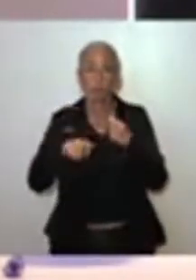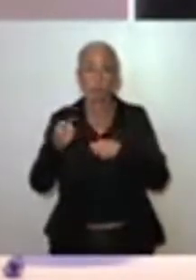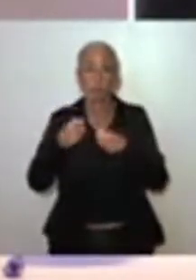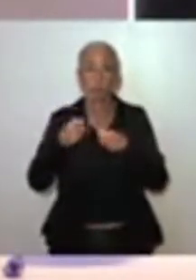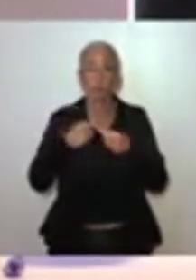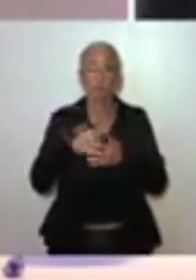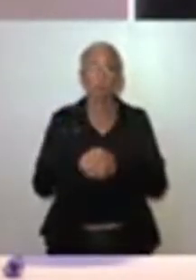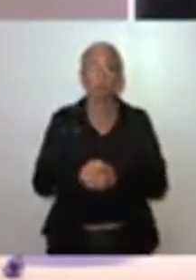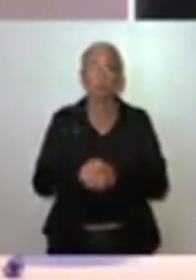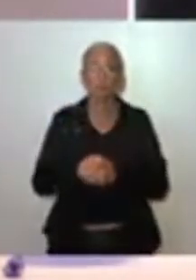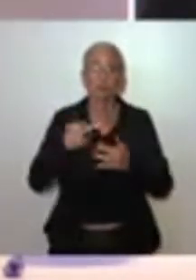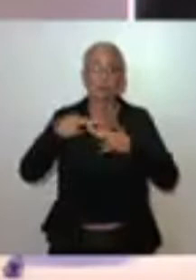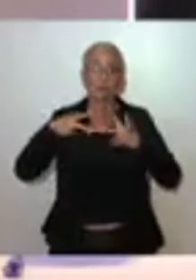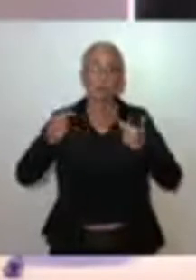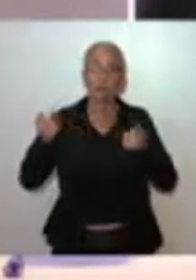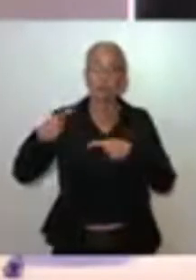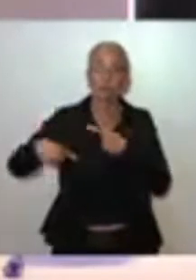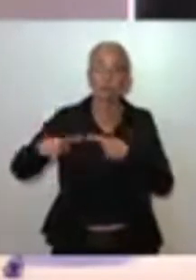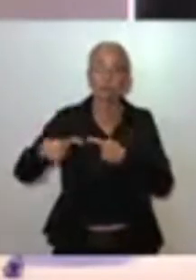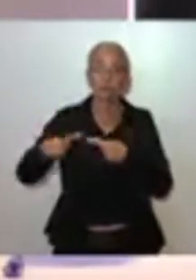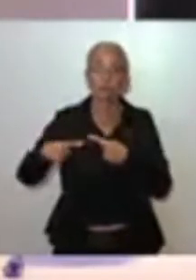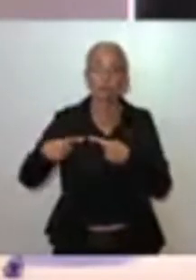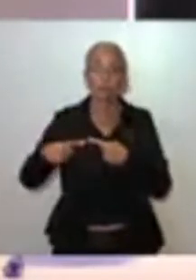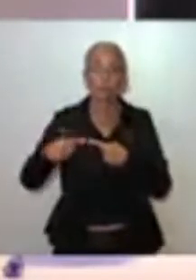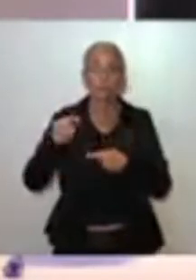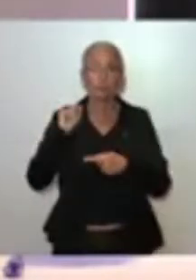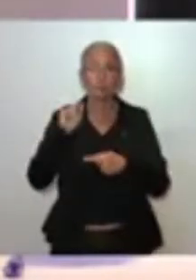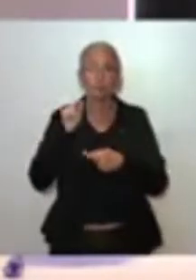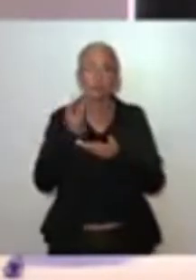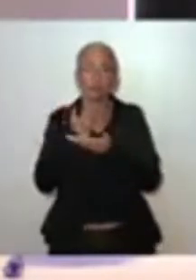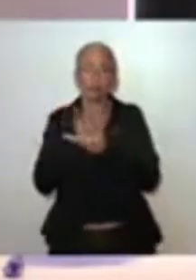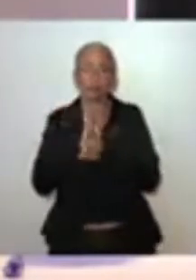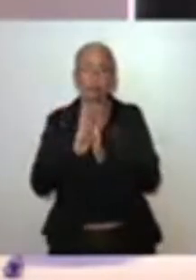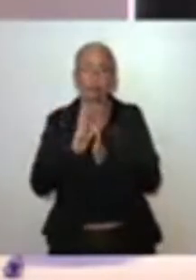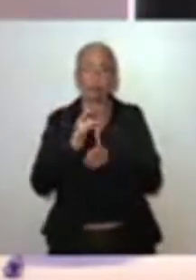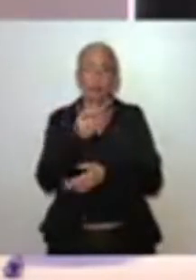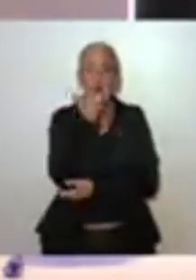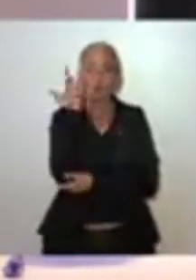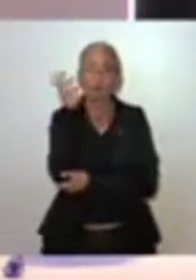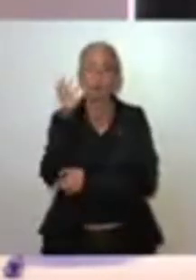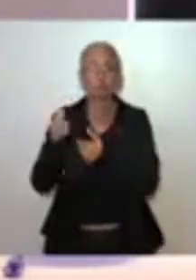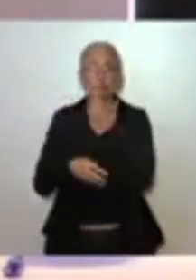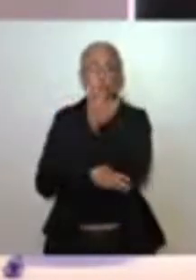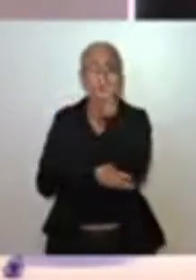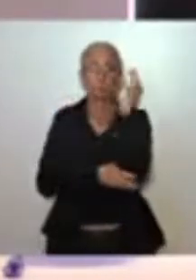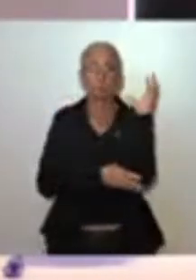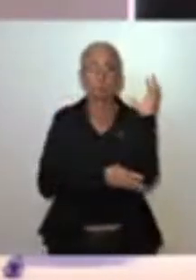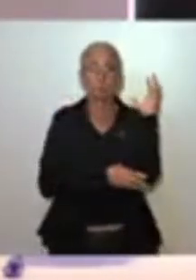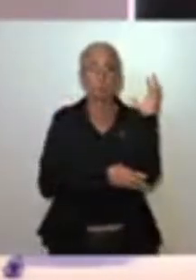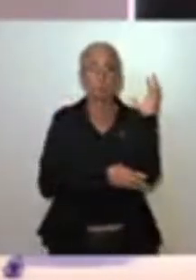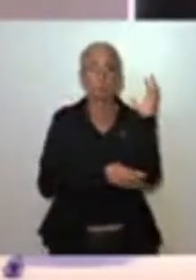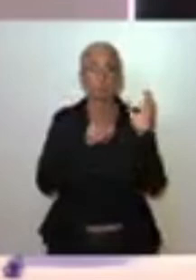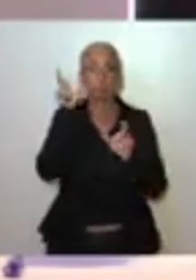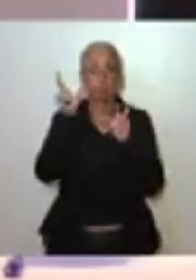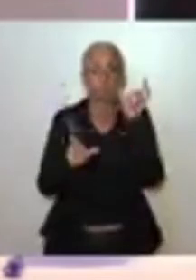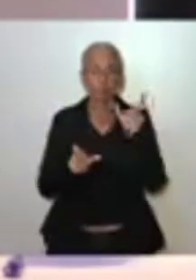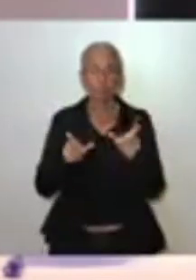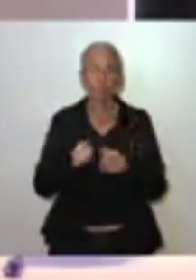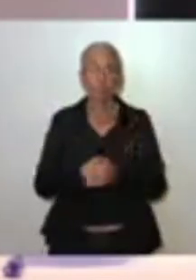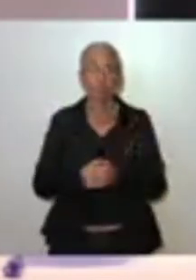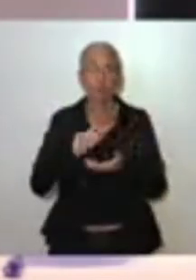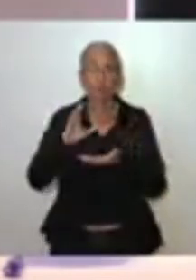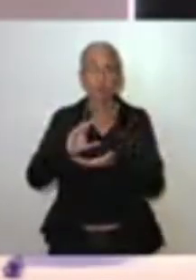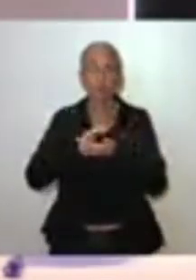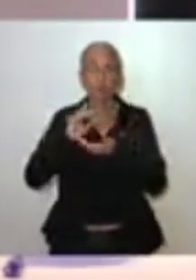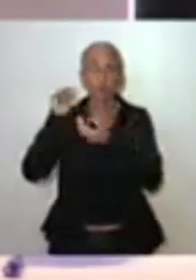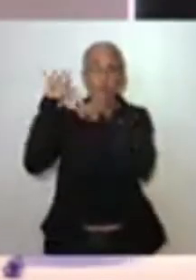enfim para as diversas políticas que minimizam o impacto ambiental da atuação humana de modo que o fundo